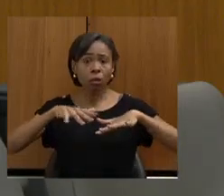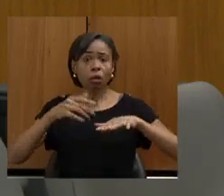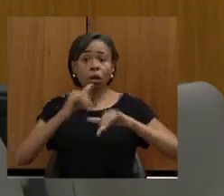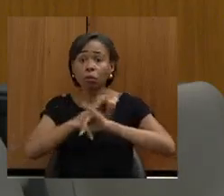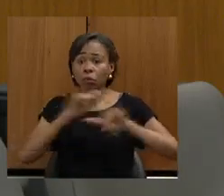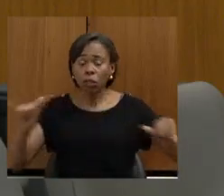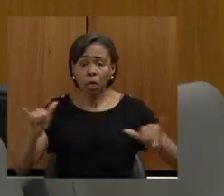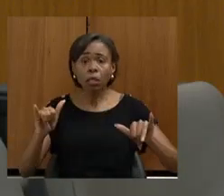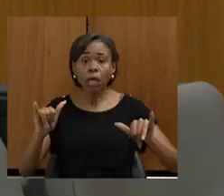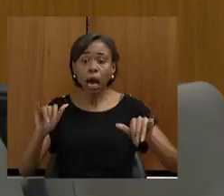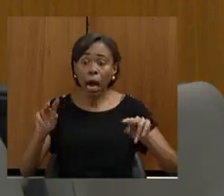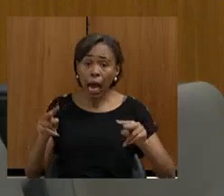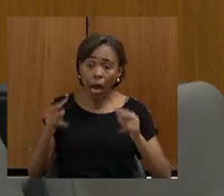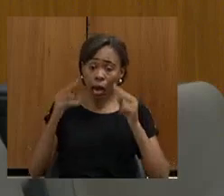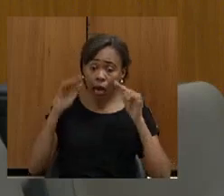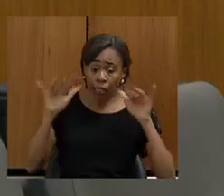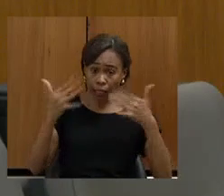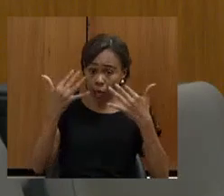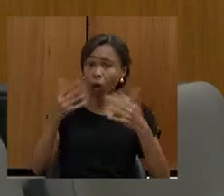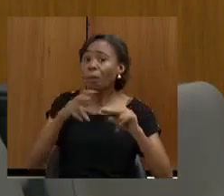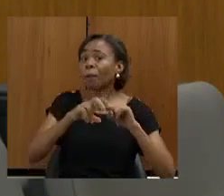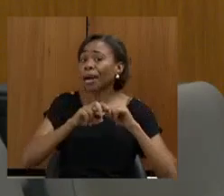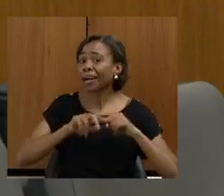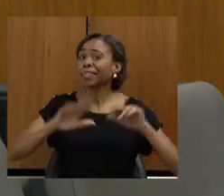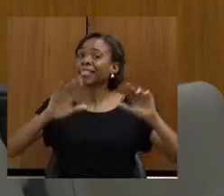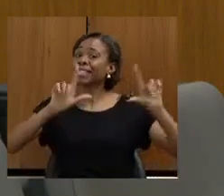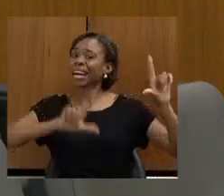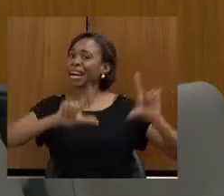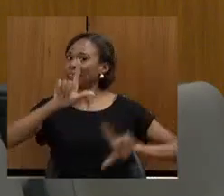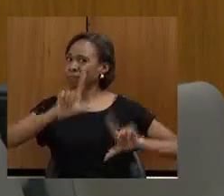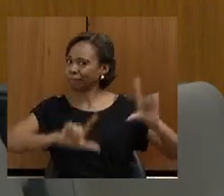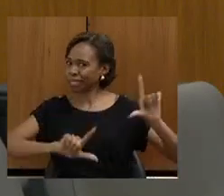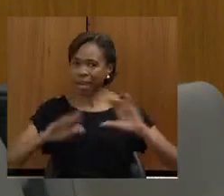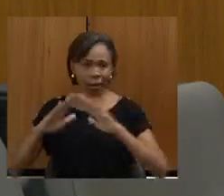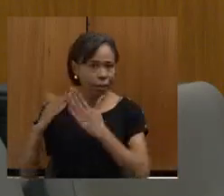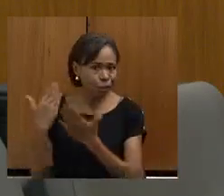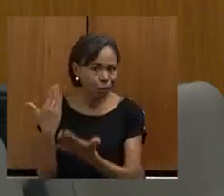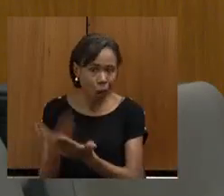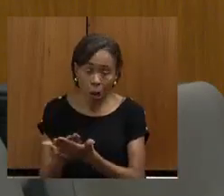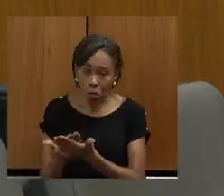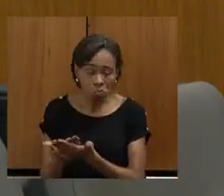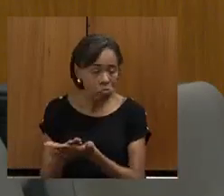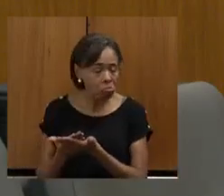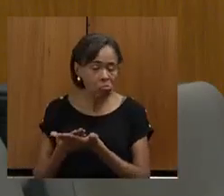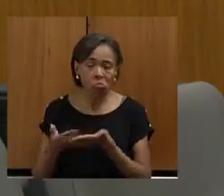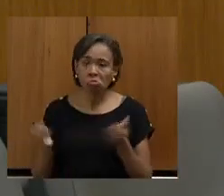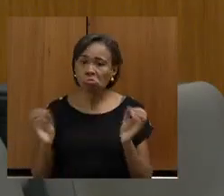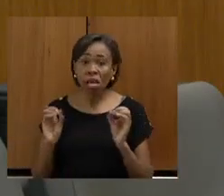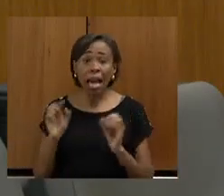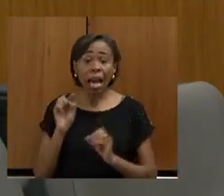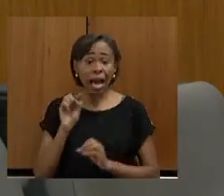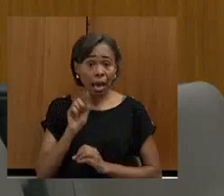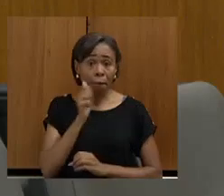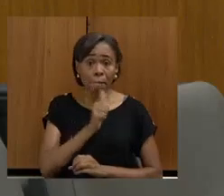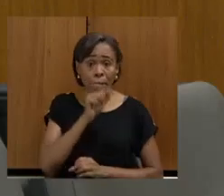atenção por conta da mídia, não foi por conta da escola, porque ela tentou por um ano e não conseguiu.